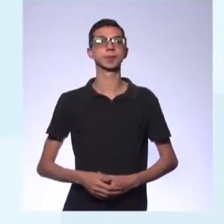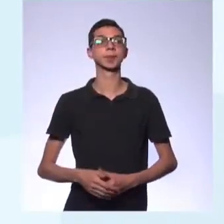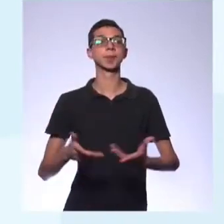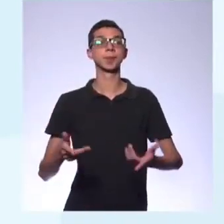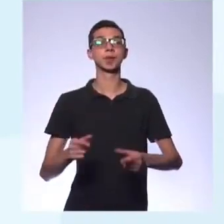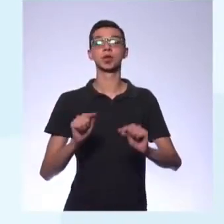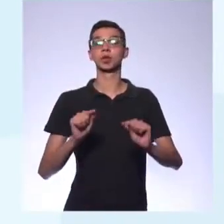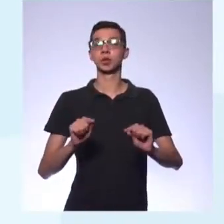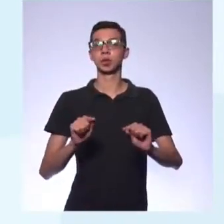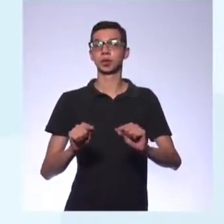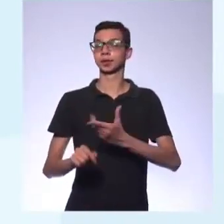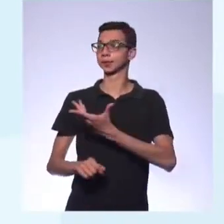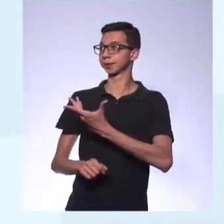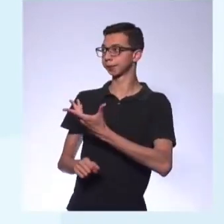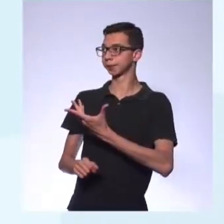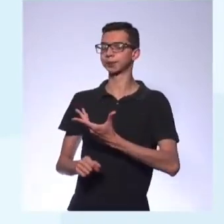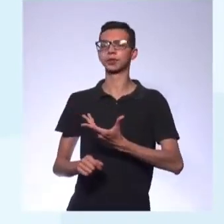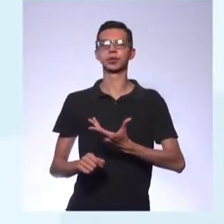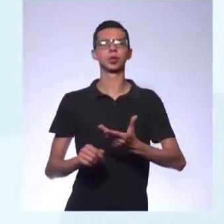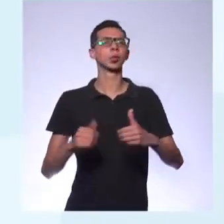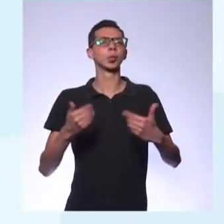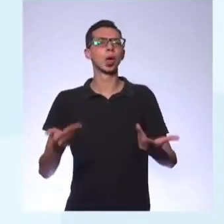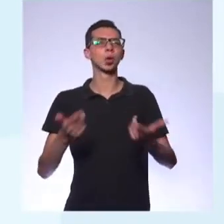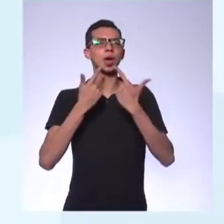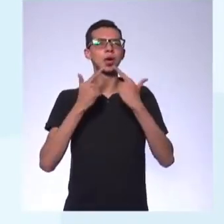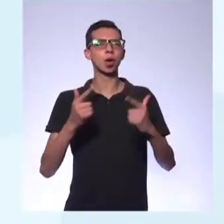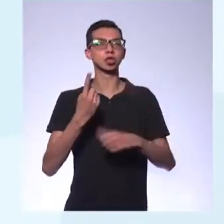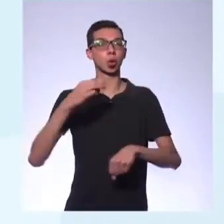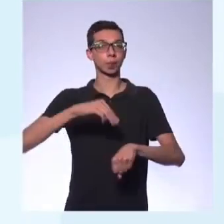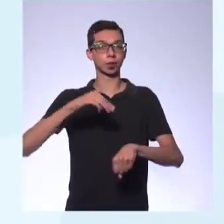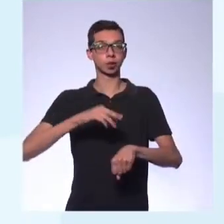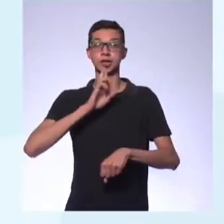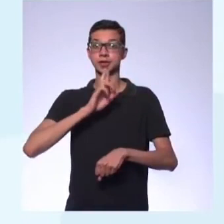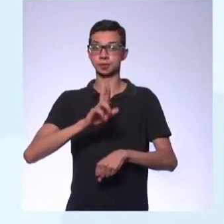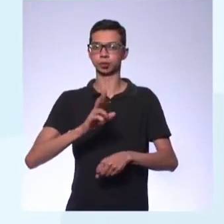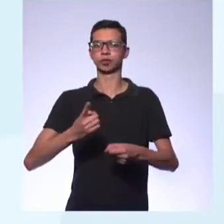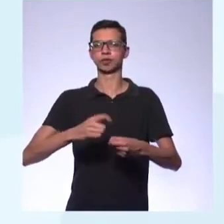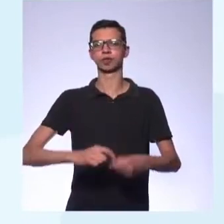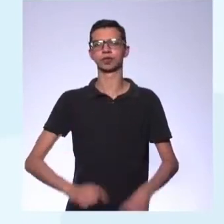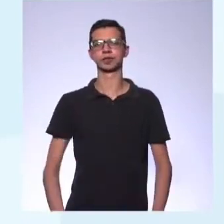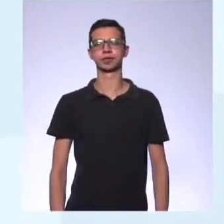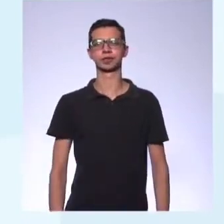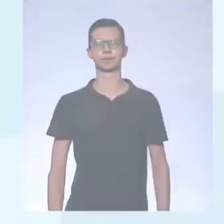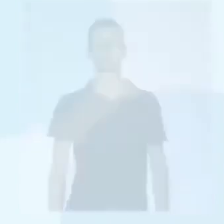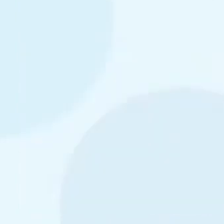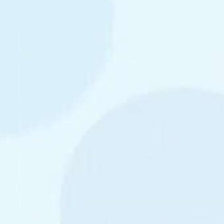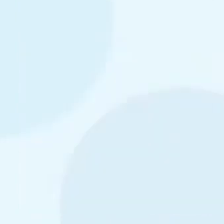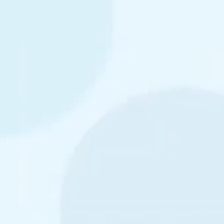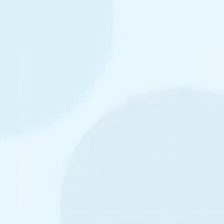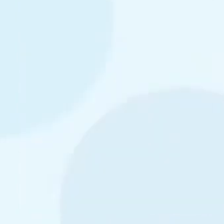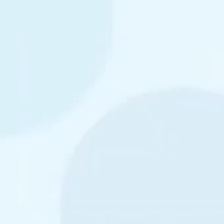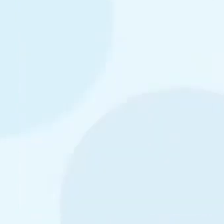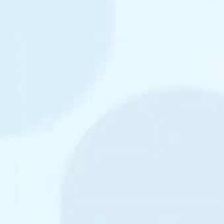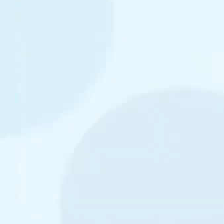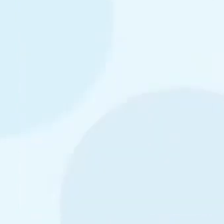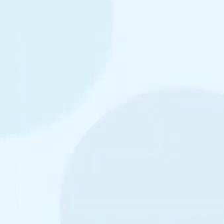linguagem. Quais são os mundos da linguagem? 1 minuto e já voltamos.